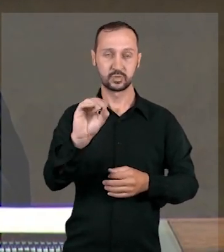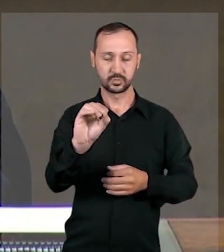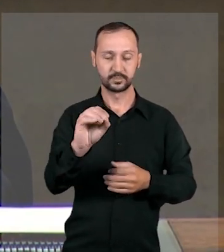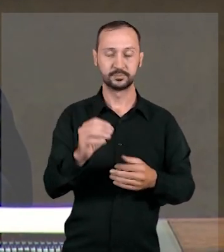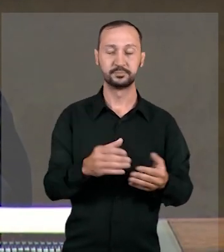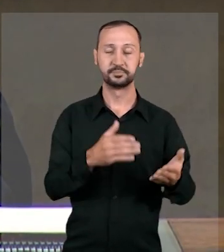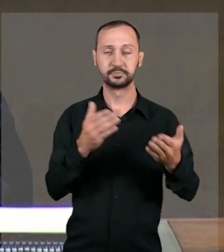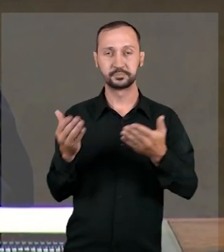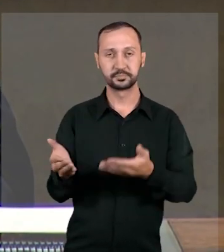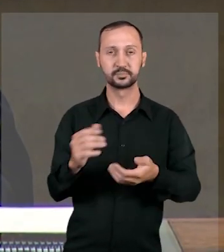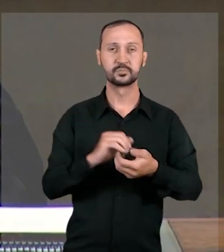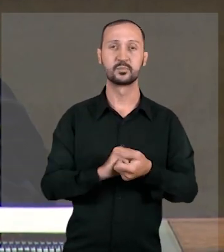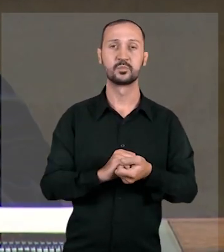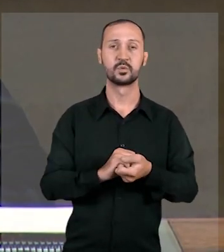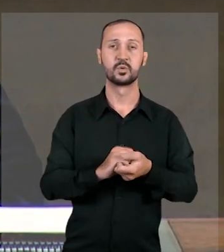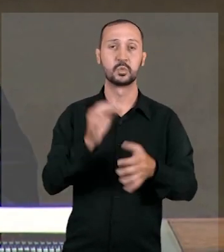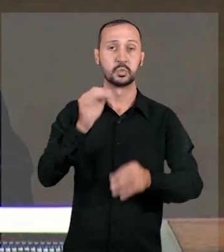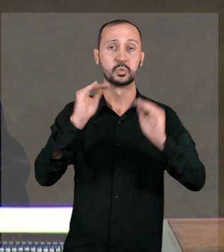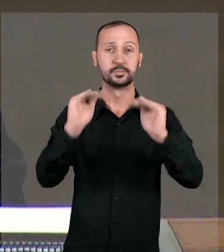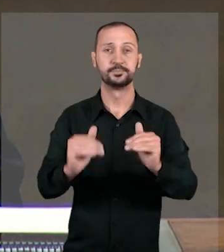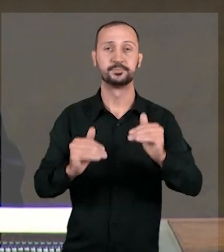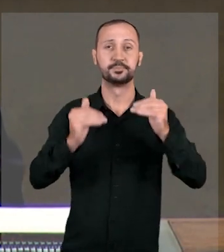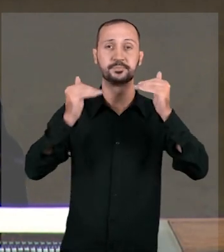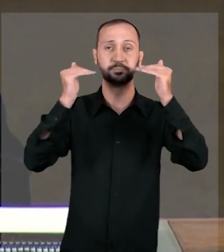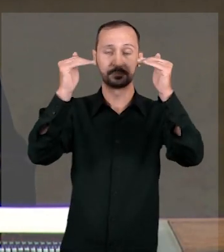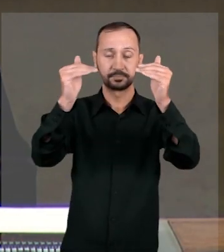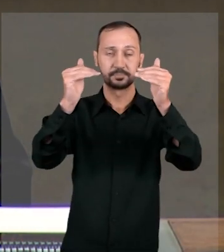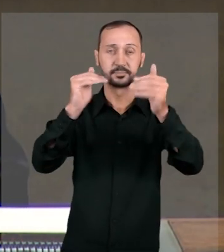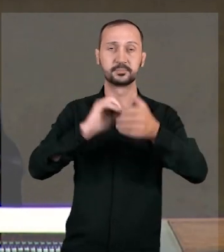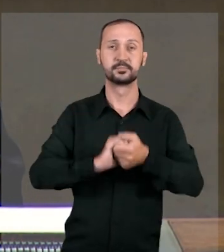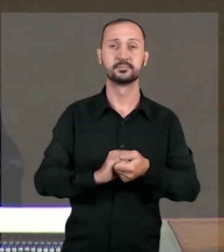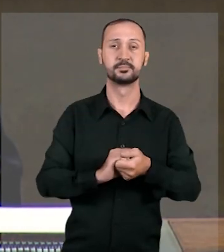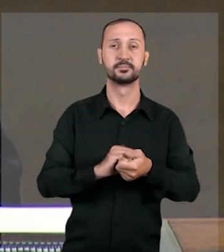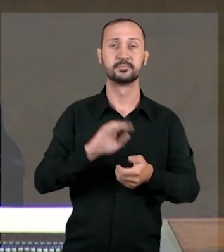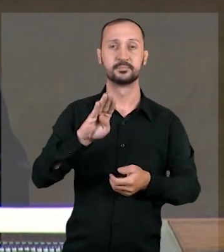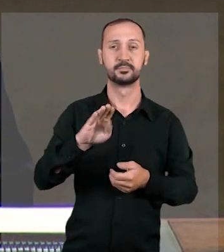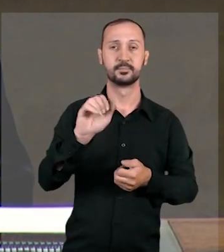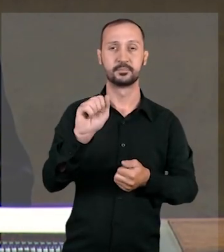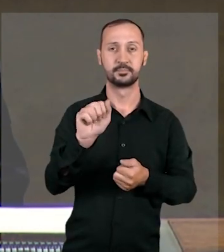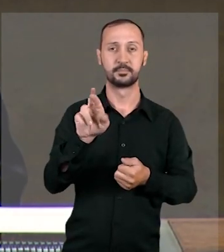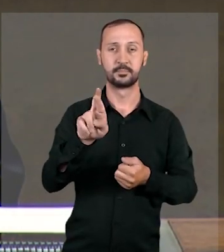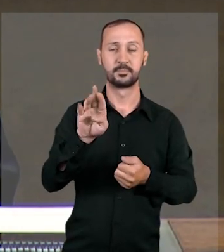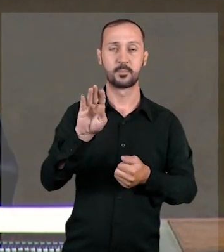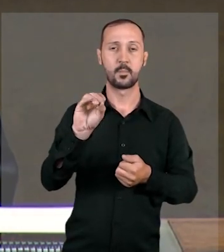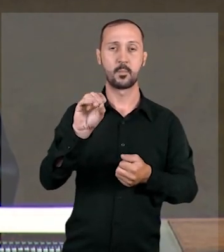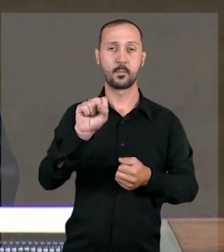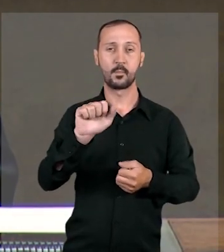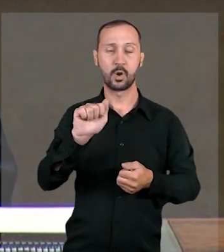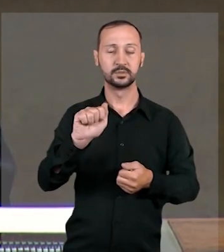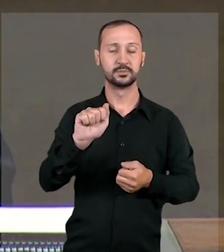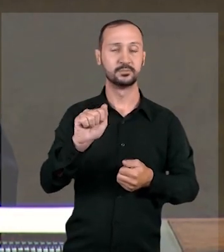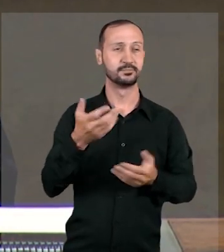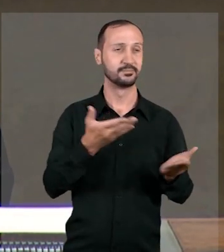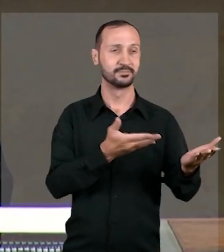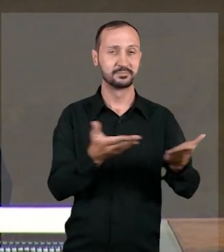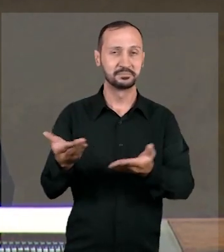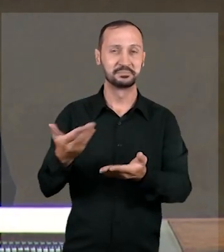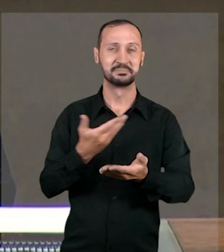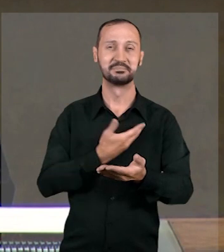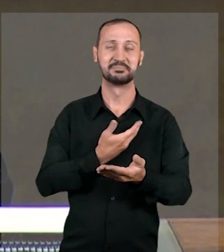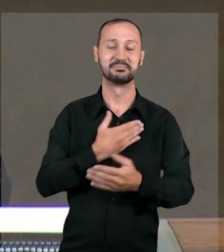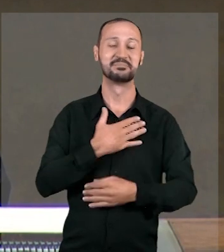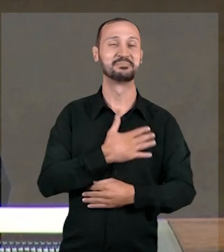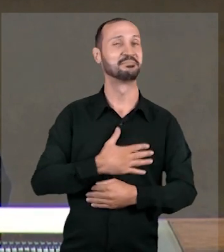Costa, senhor desembargador Julizar Barbosa Trindade, meus caros amigos, eu tenho